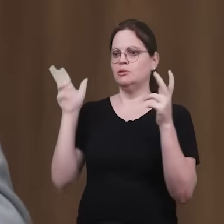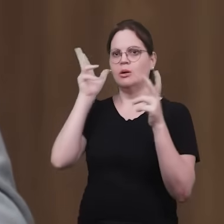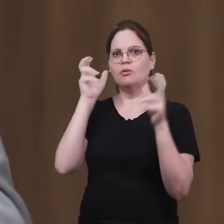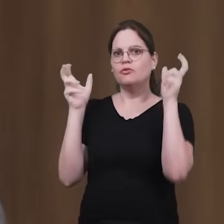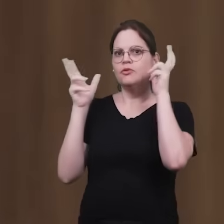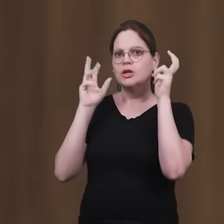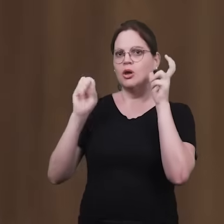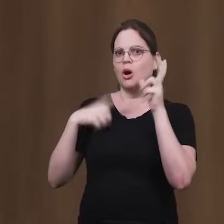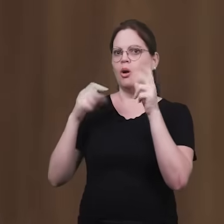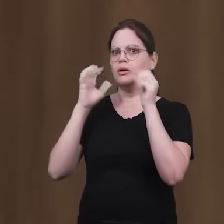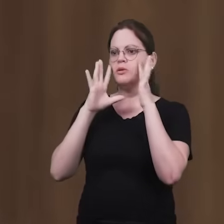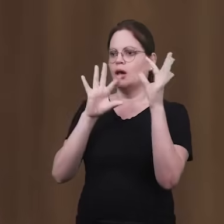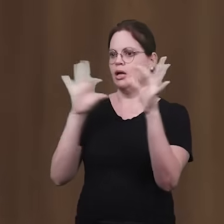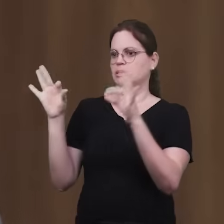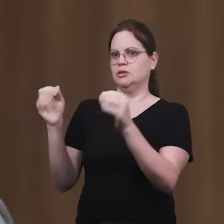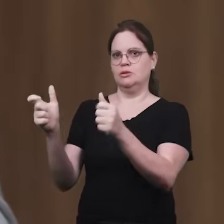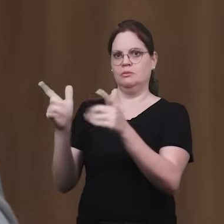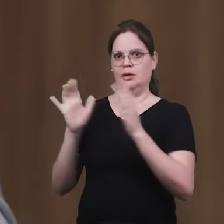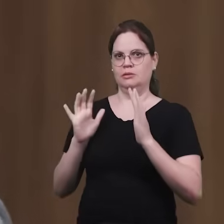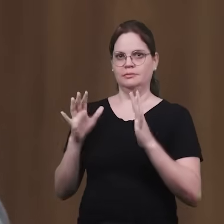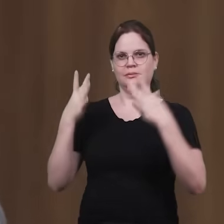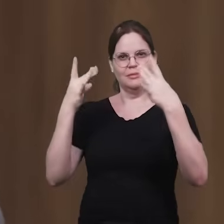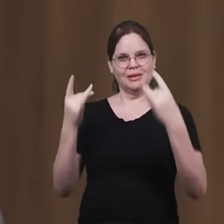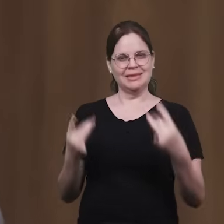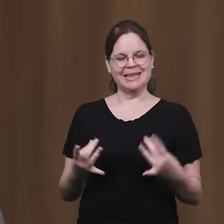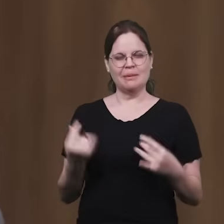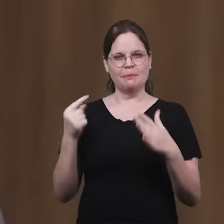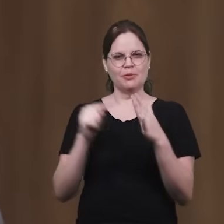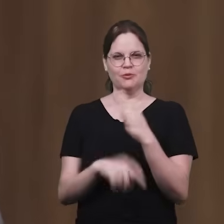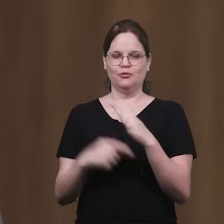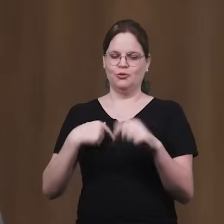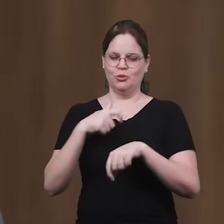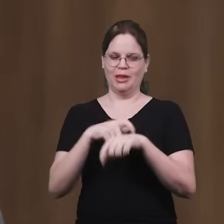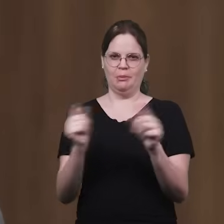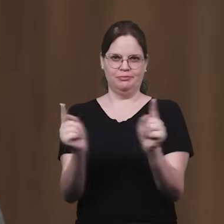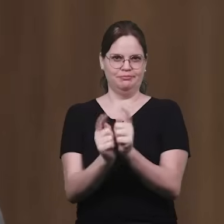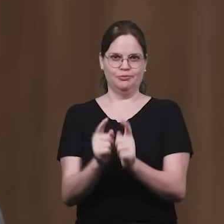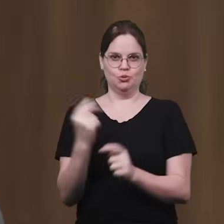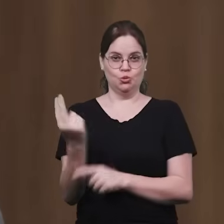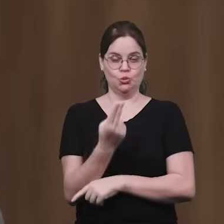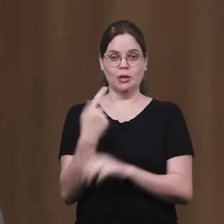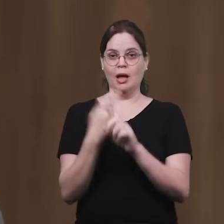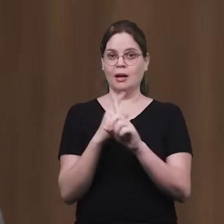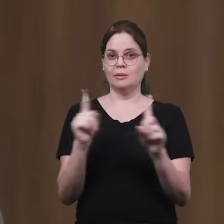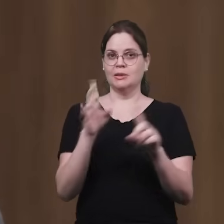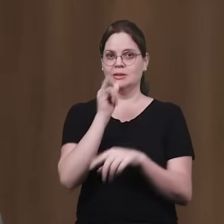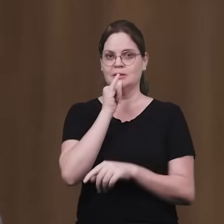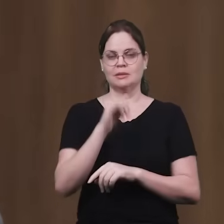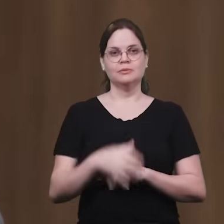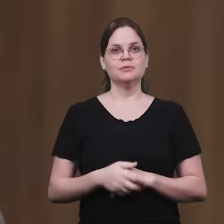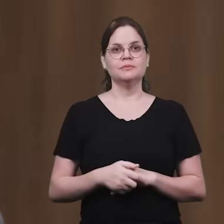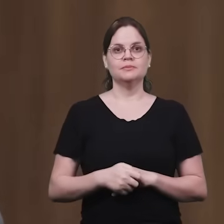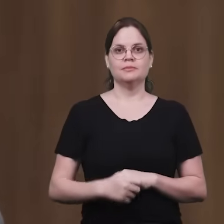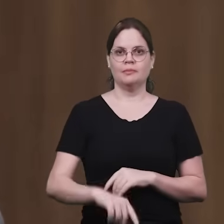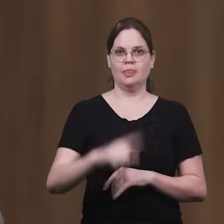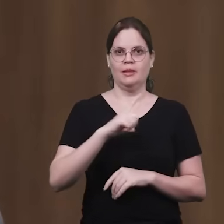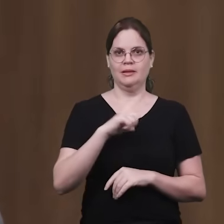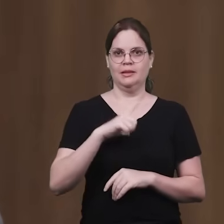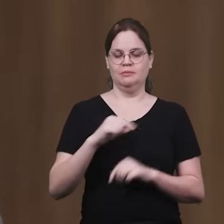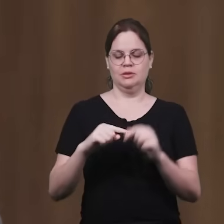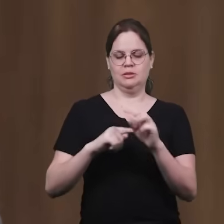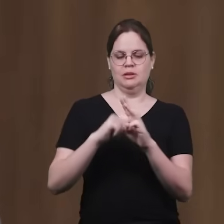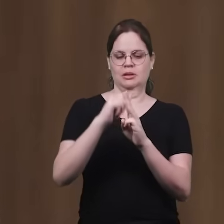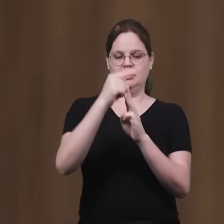que nosso tempo aqui é curto para detalhar tão profundamente isso aí, mas nós temos